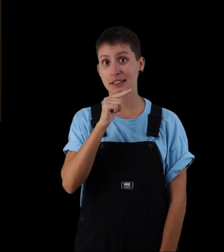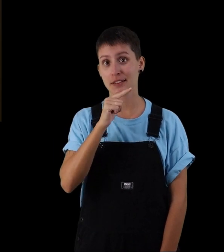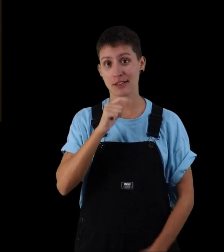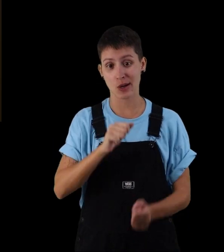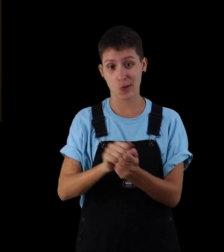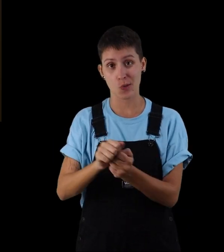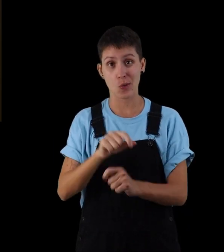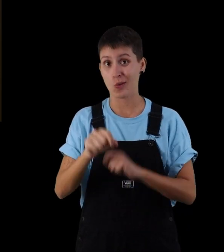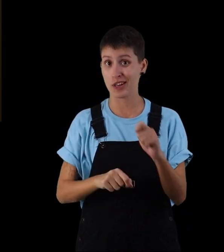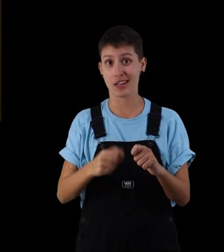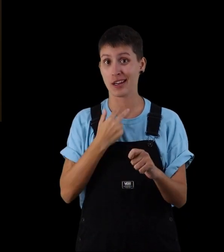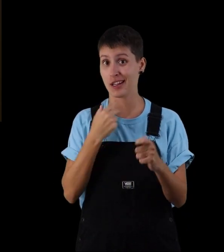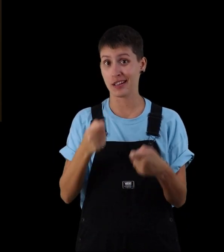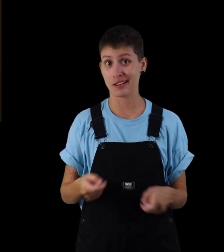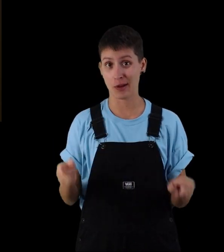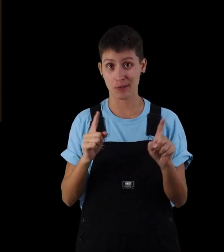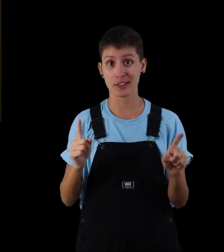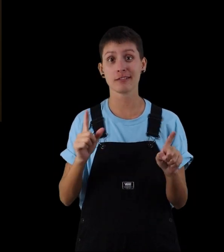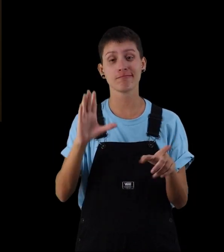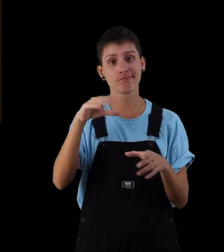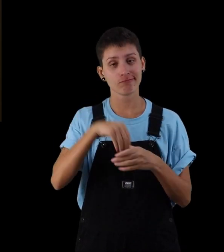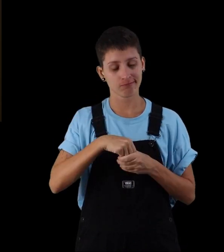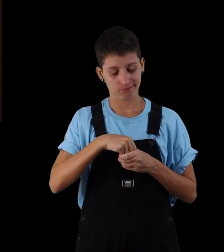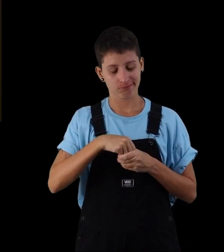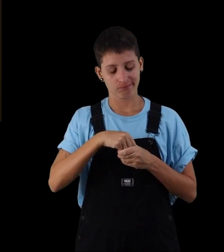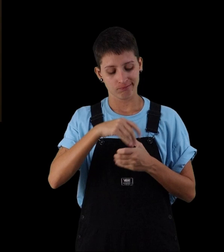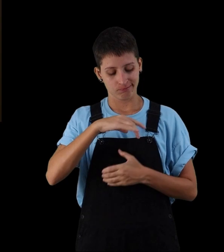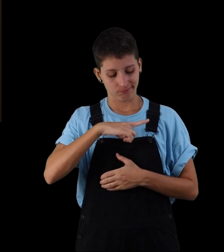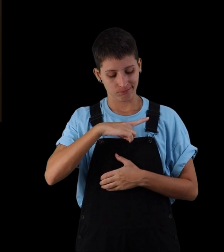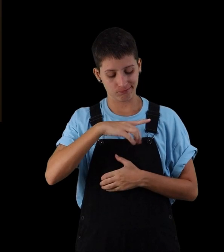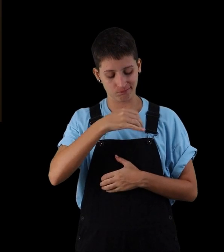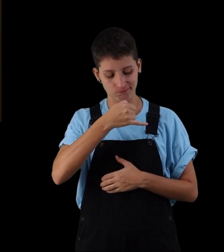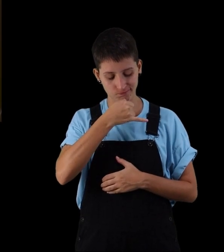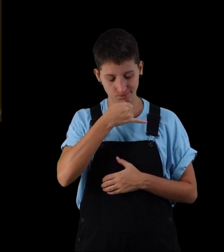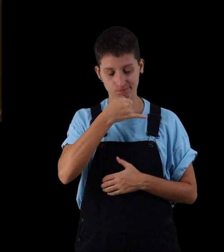para lavar o que não se lava. Ainda carregava